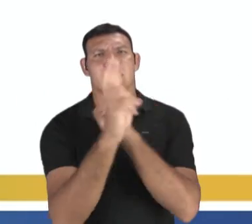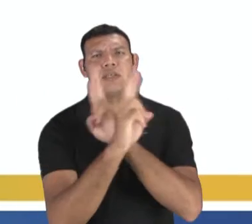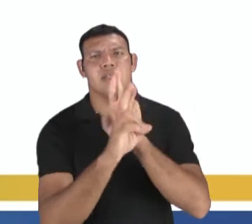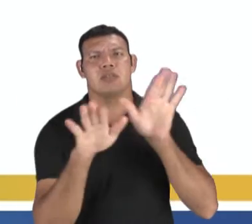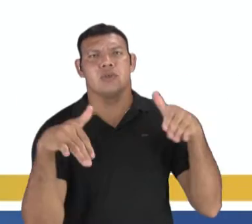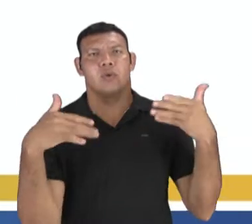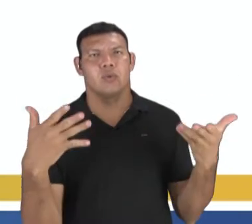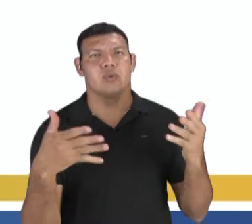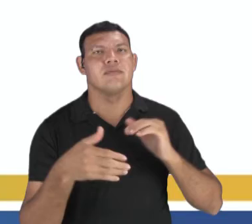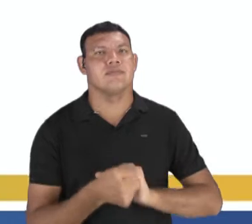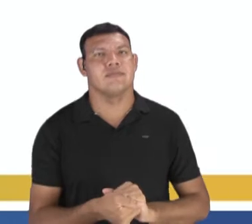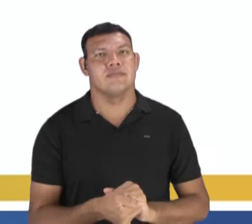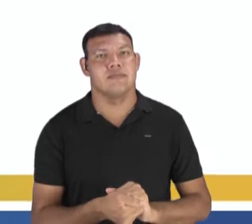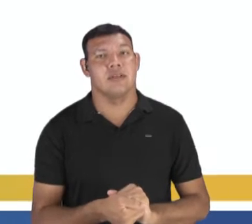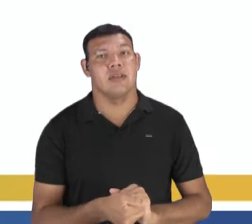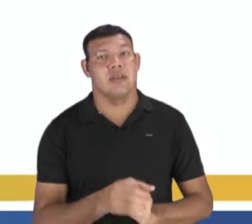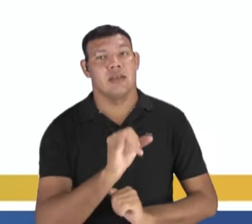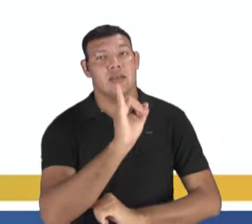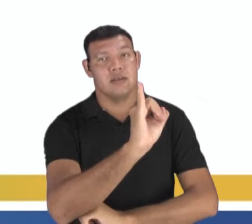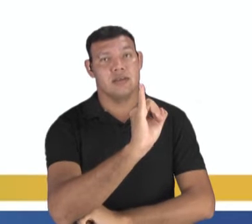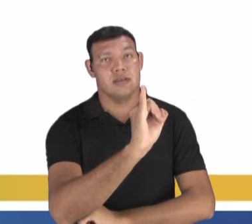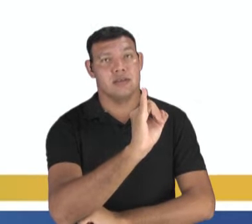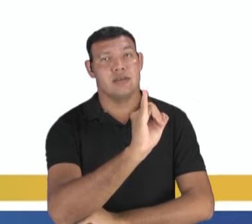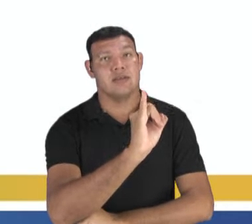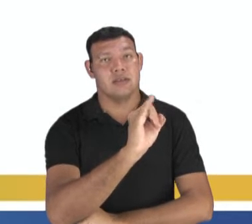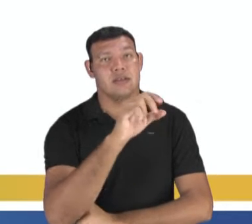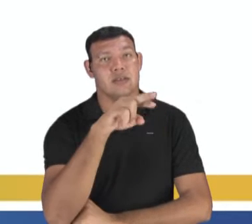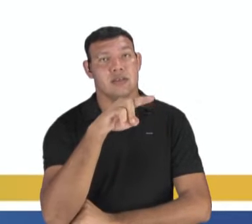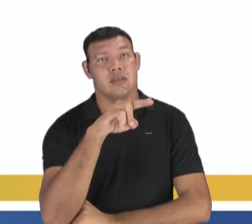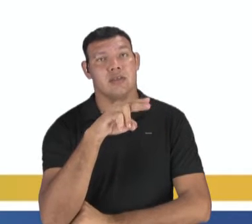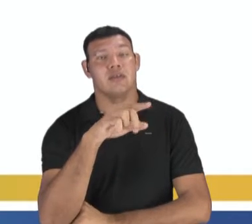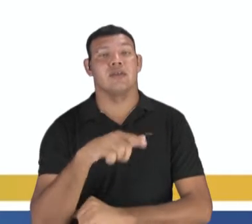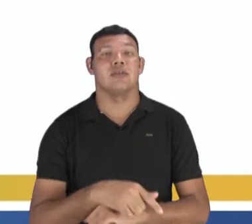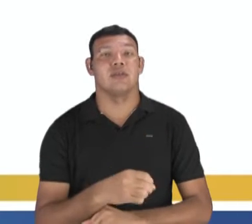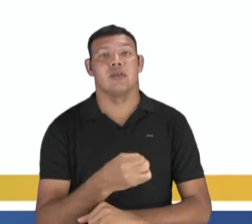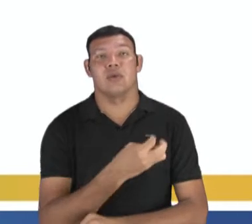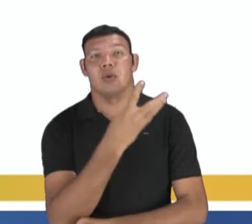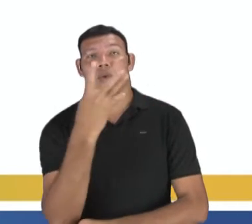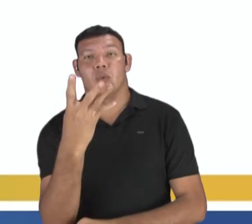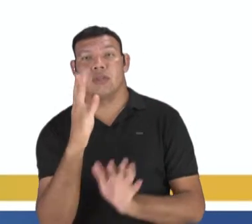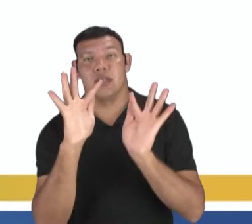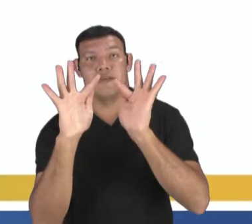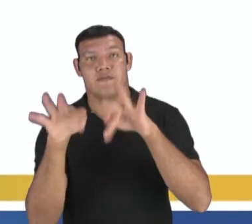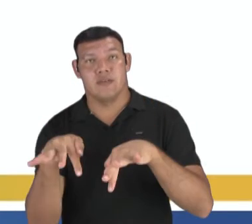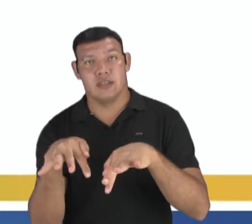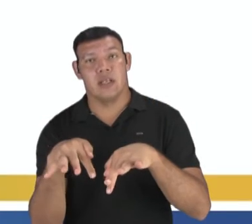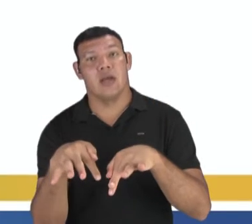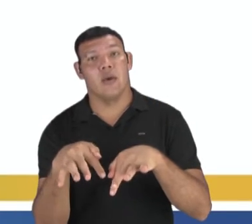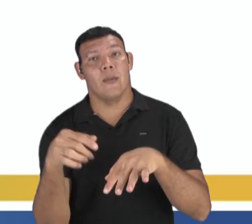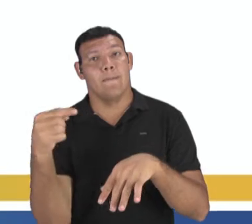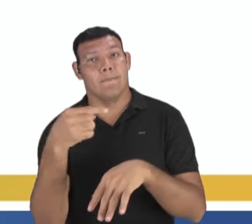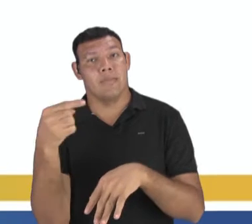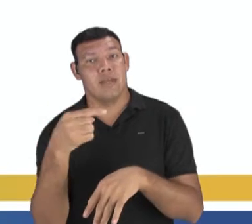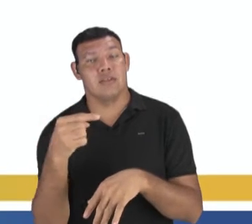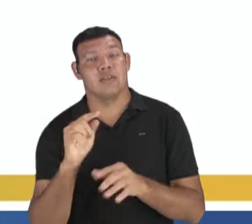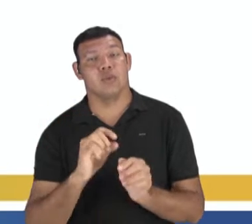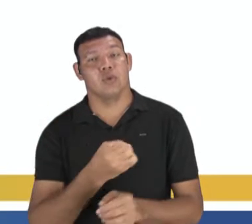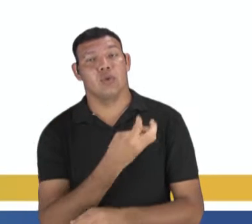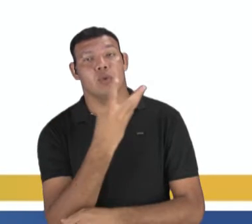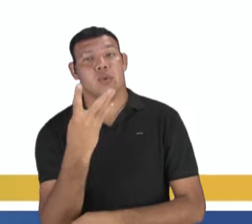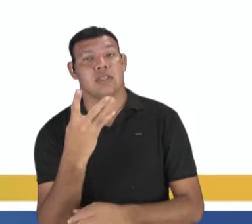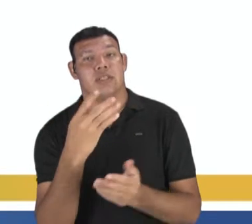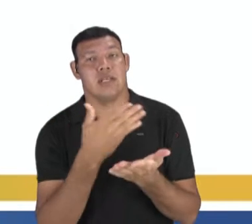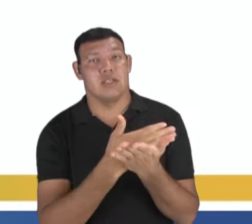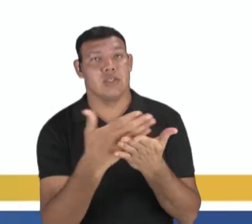essa, ó. Impulso é igual a quantidade de movimento final menos quantidade de movimento inicial. Se eu estiver